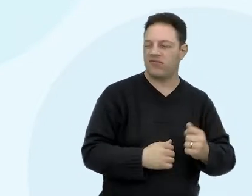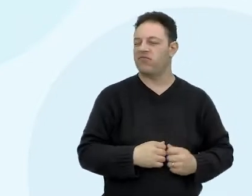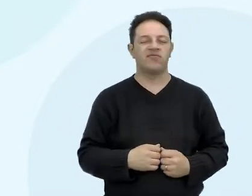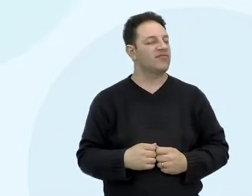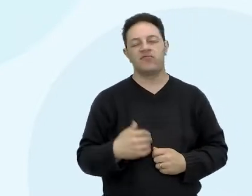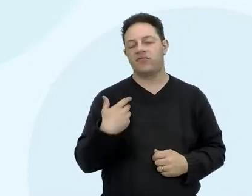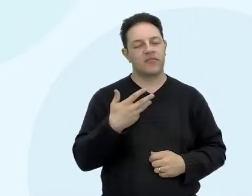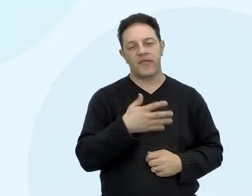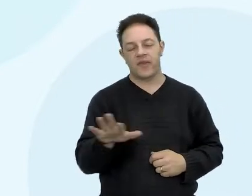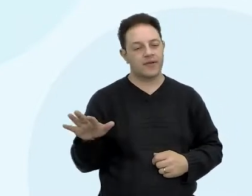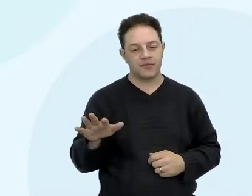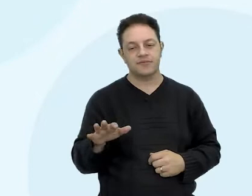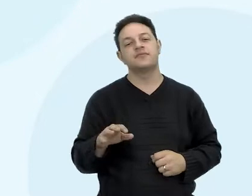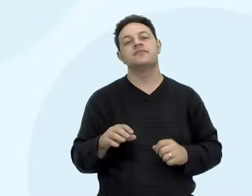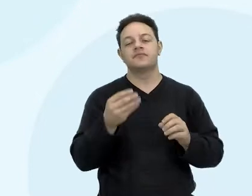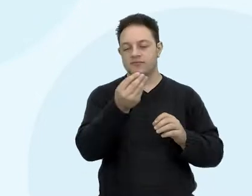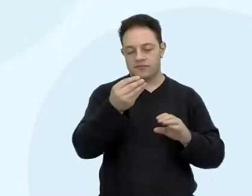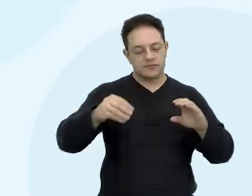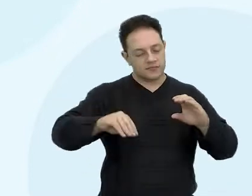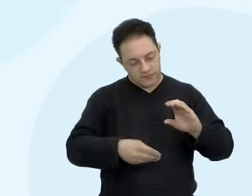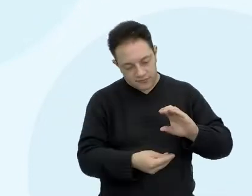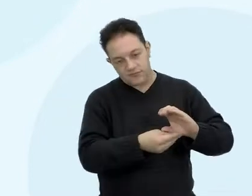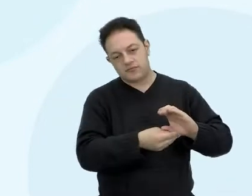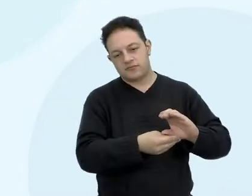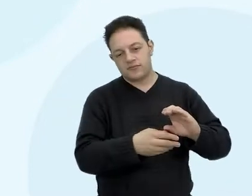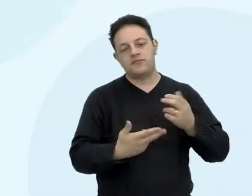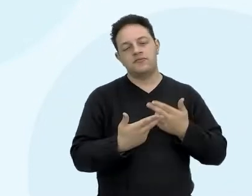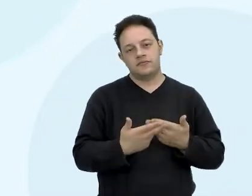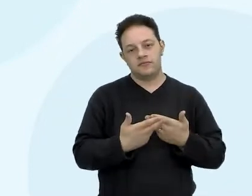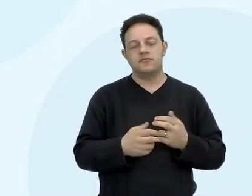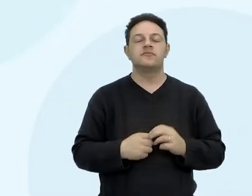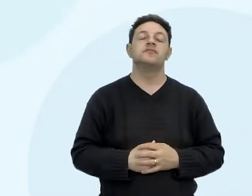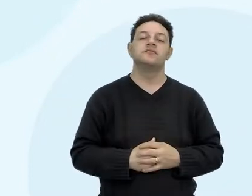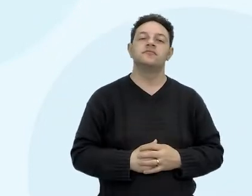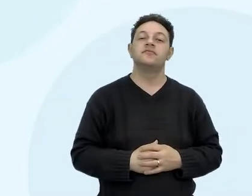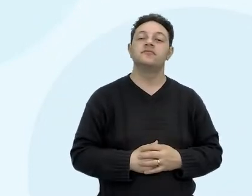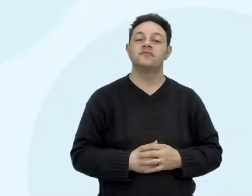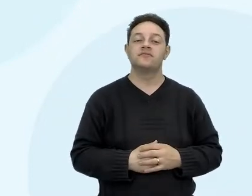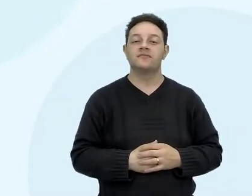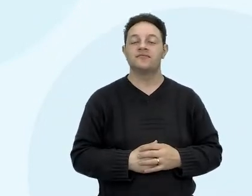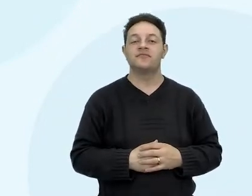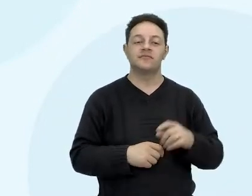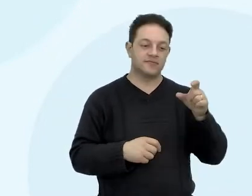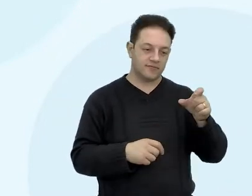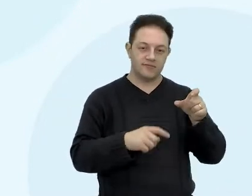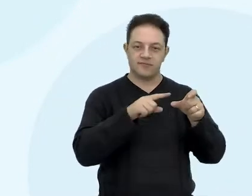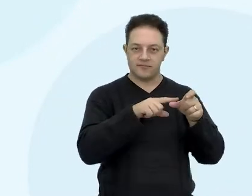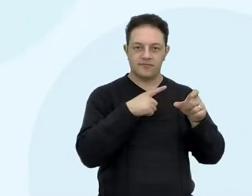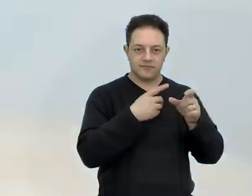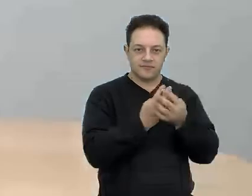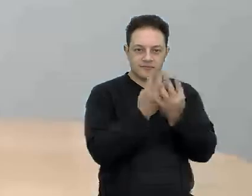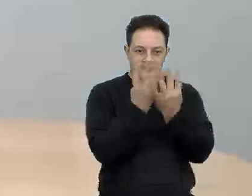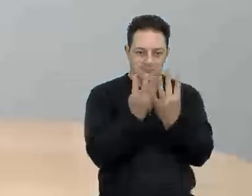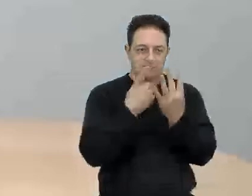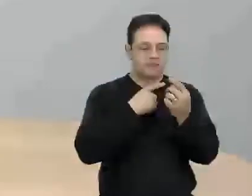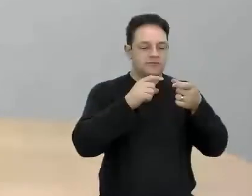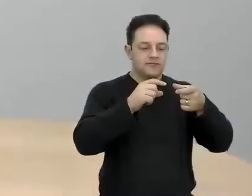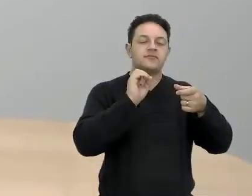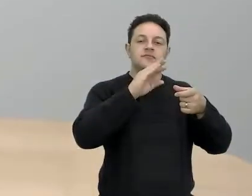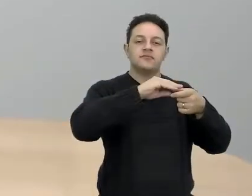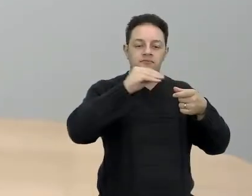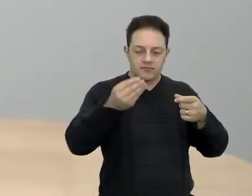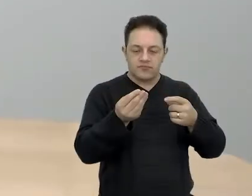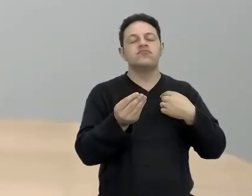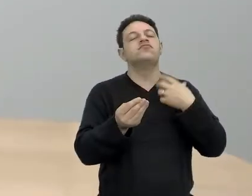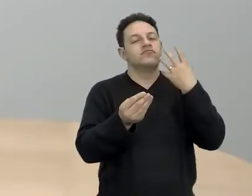avançar, e devolva a carta para o final do monte. Então, na carta, você pode avançar ou não